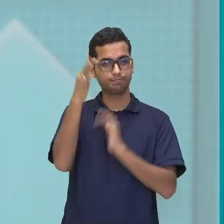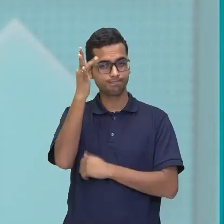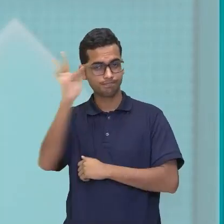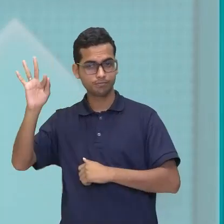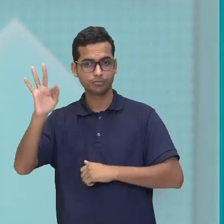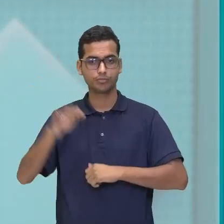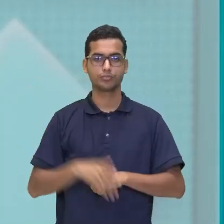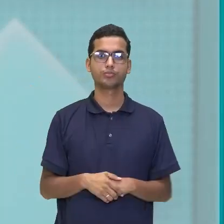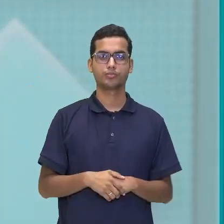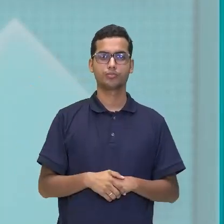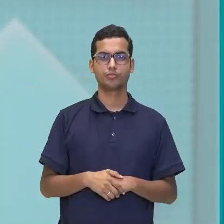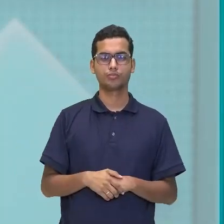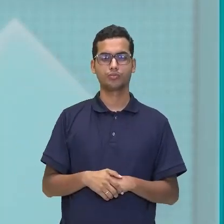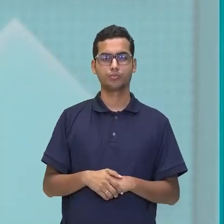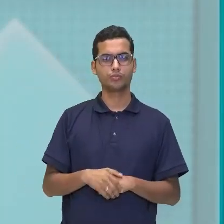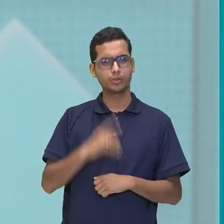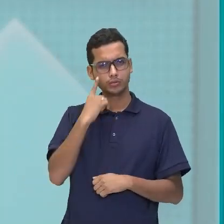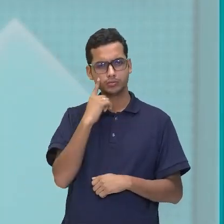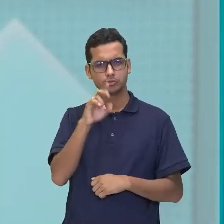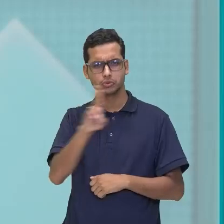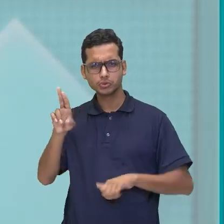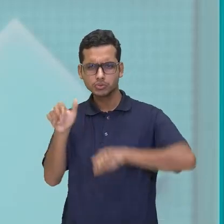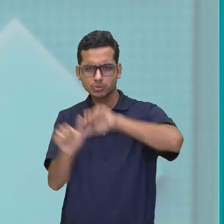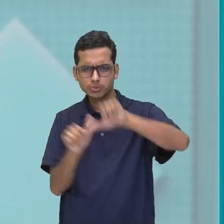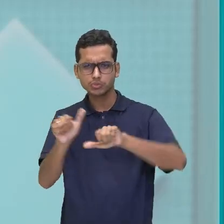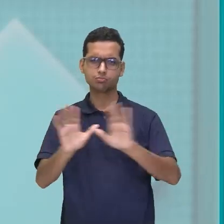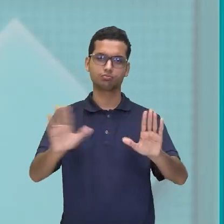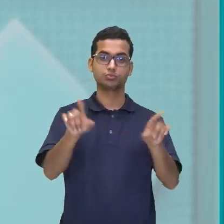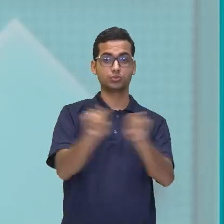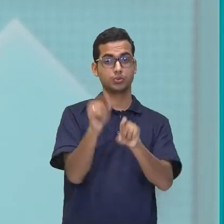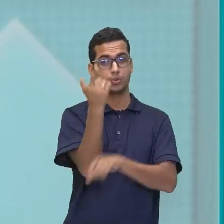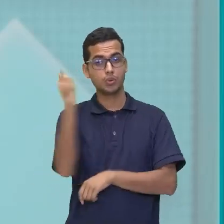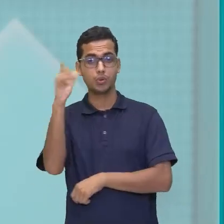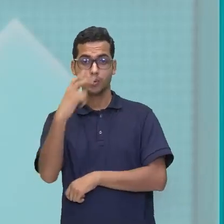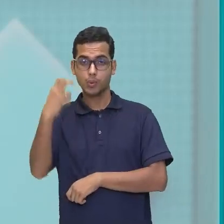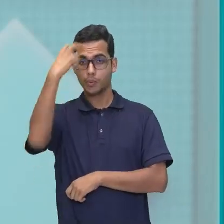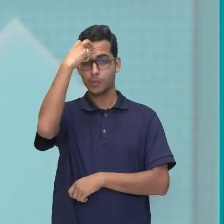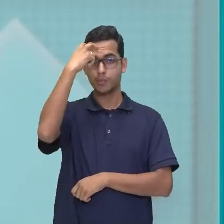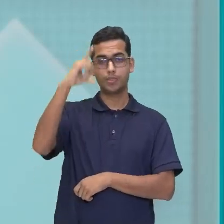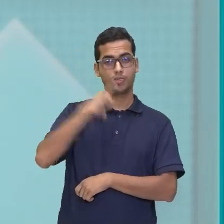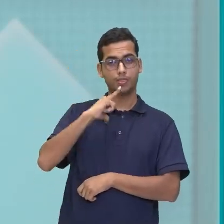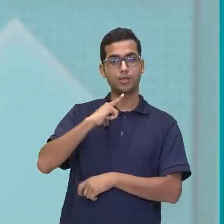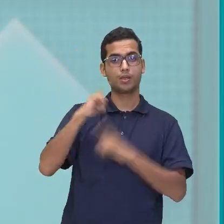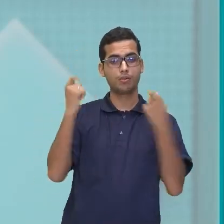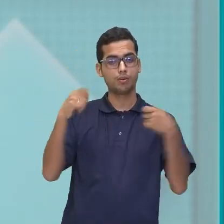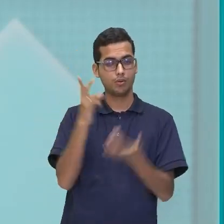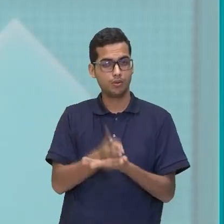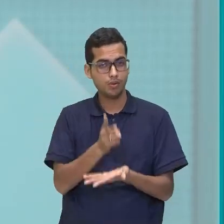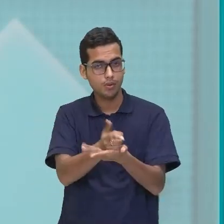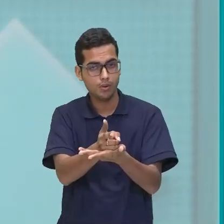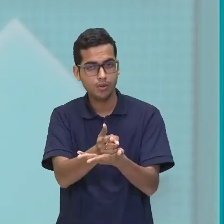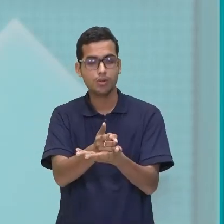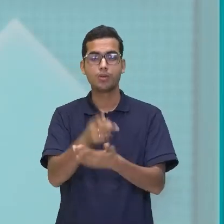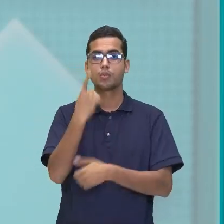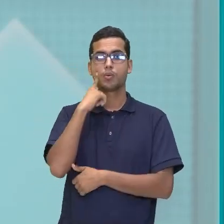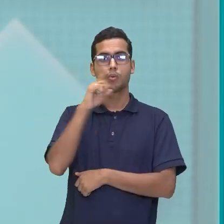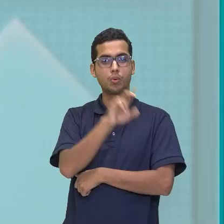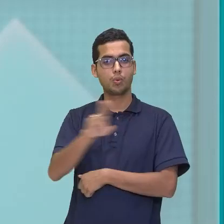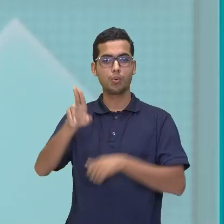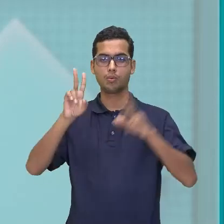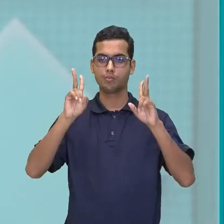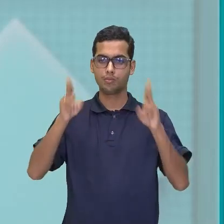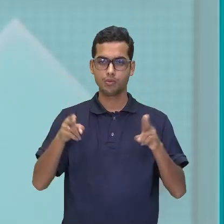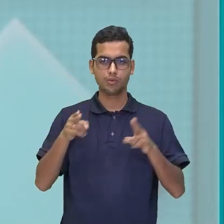vai mudar esse nome. Mesmo em outras culturas, ele vai permanecer com o mesmo nome, aqueles